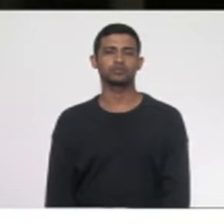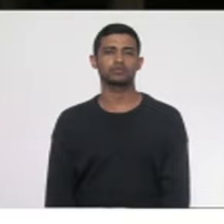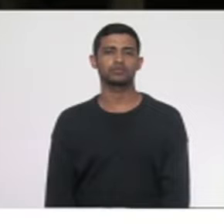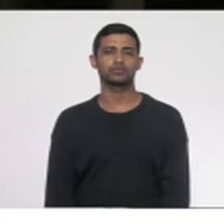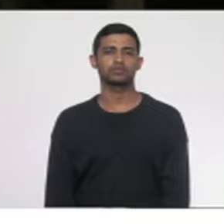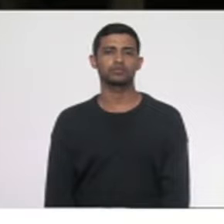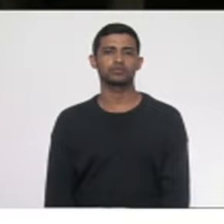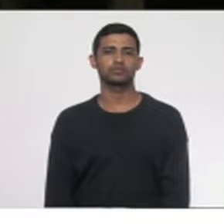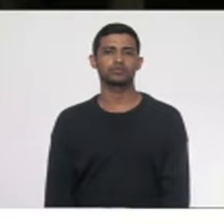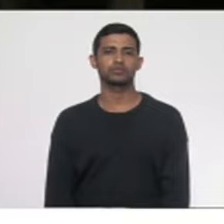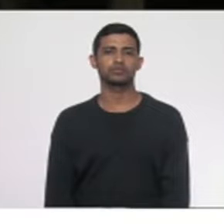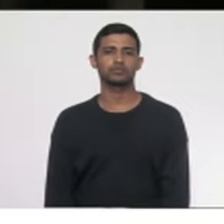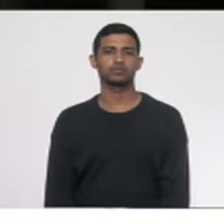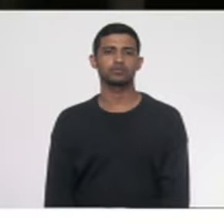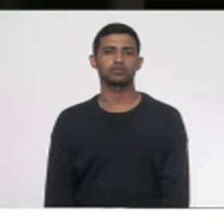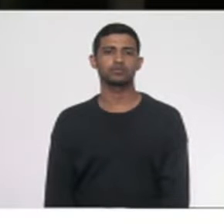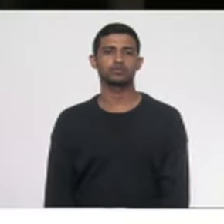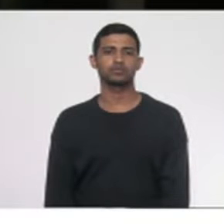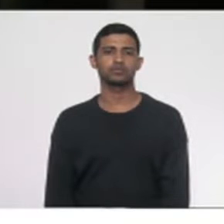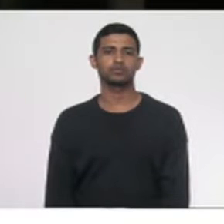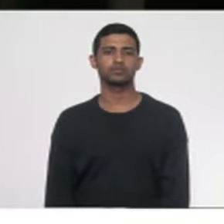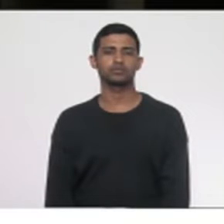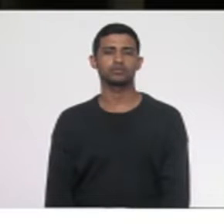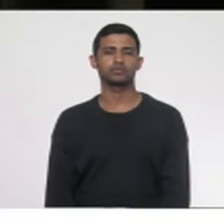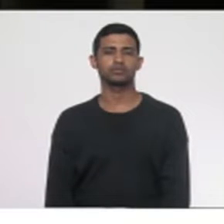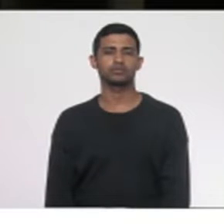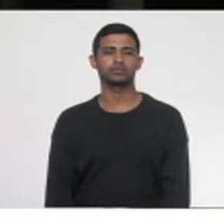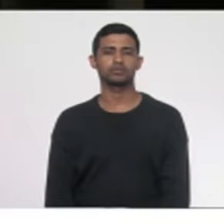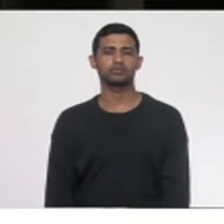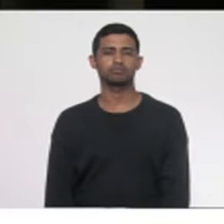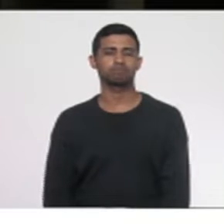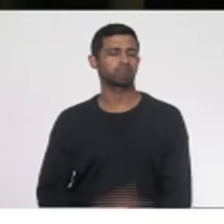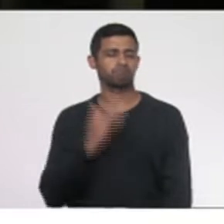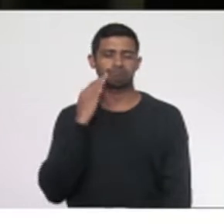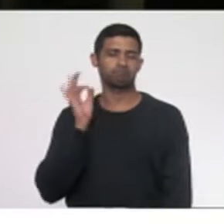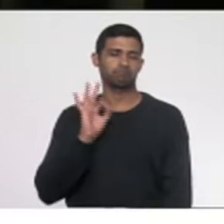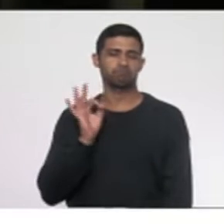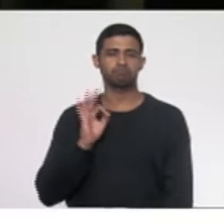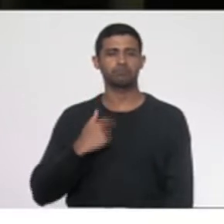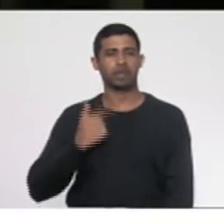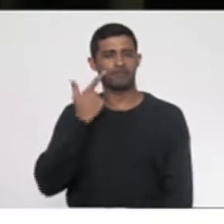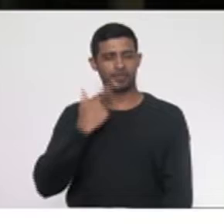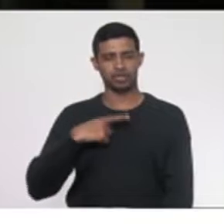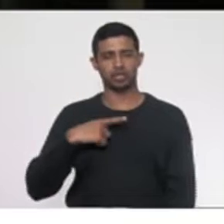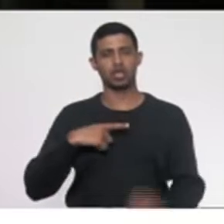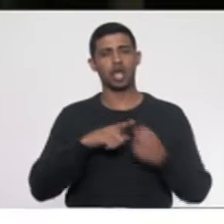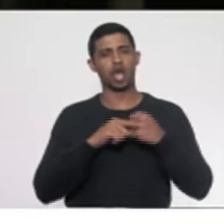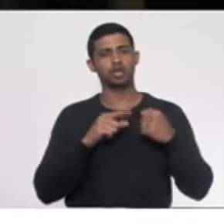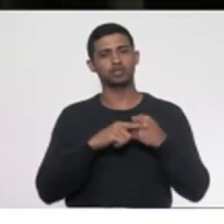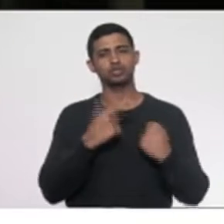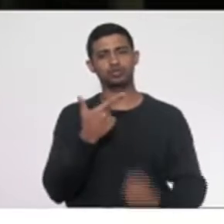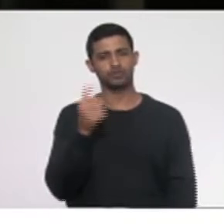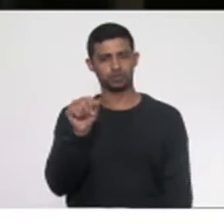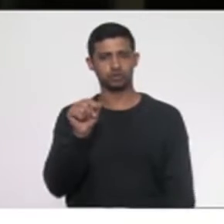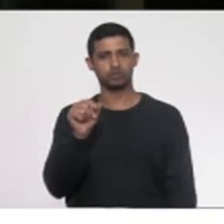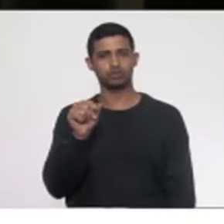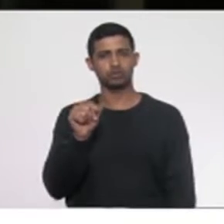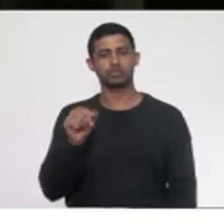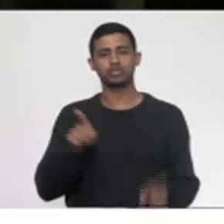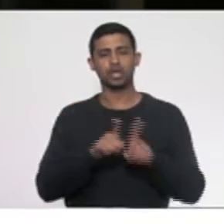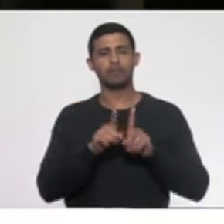O plano de emissão voluntário está tratado no artigo 28 e seu parágrafo